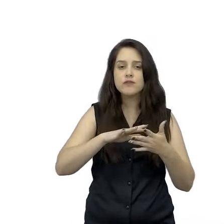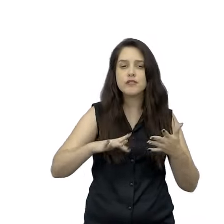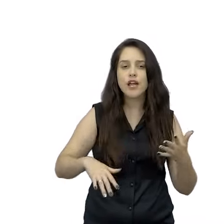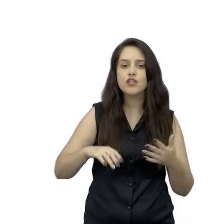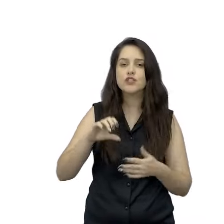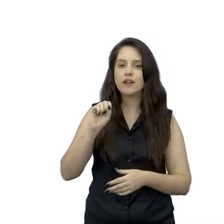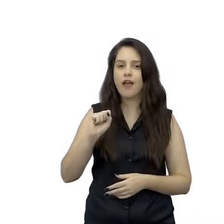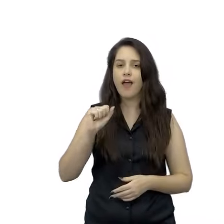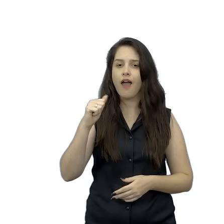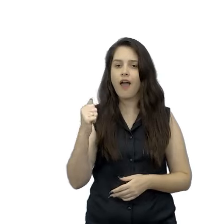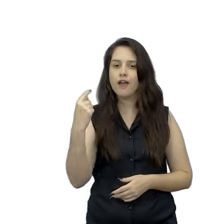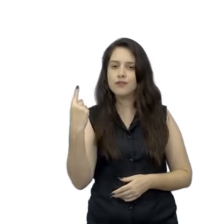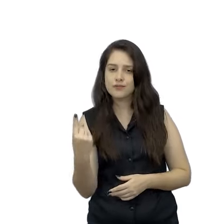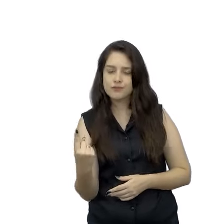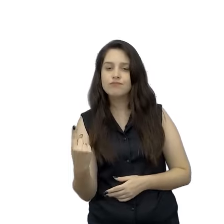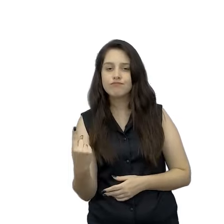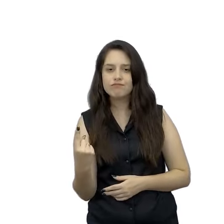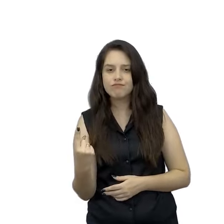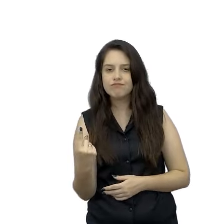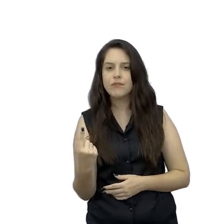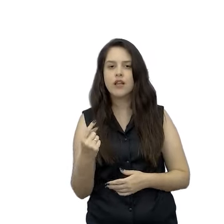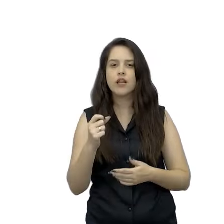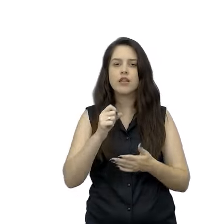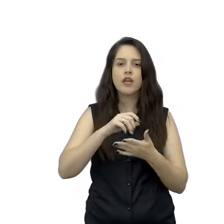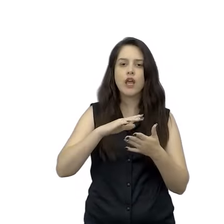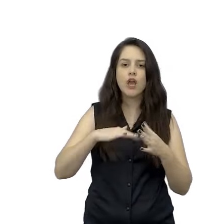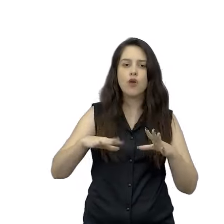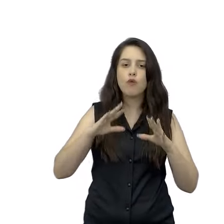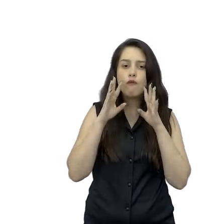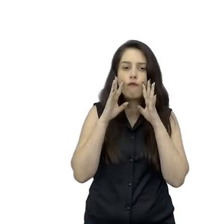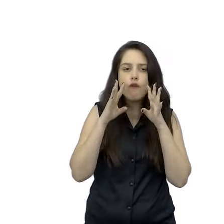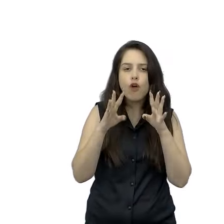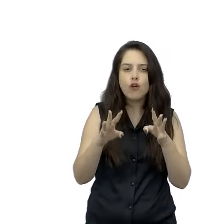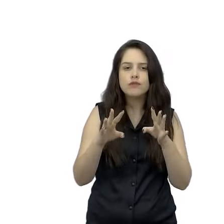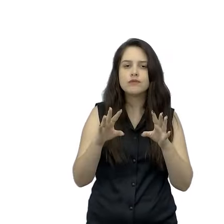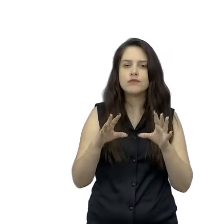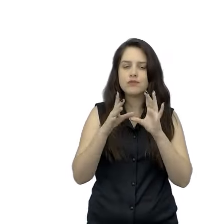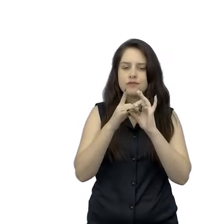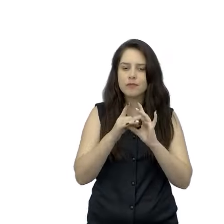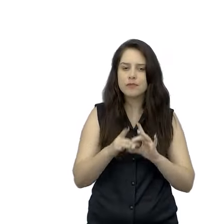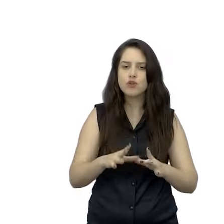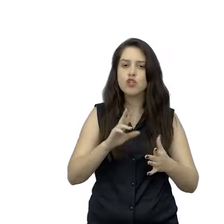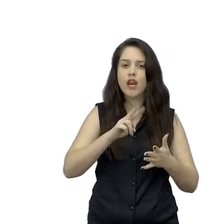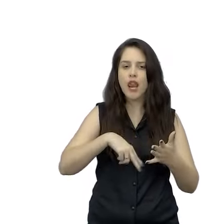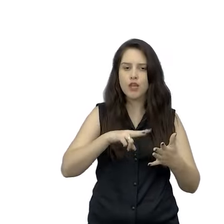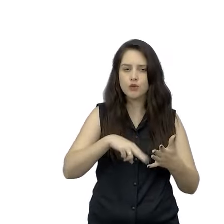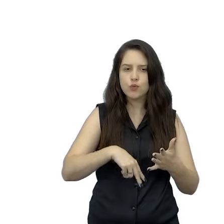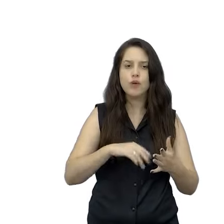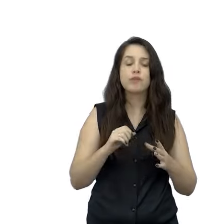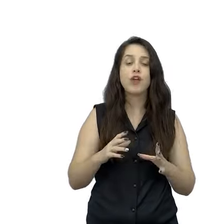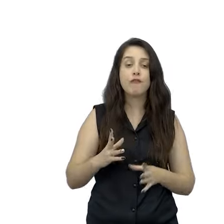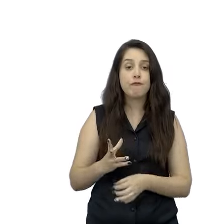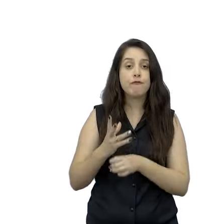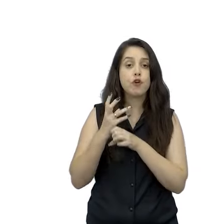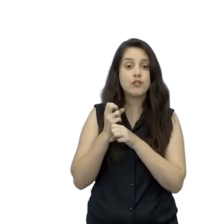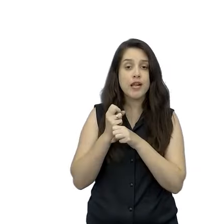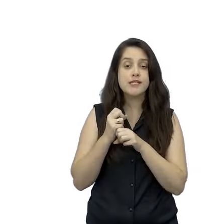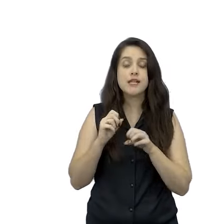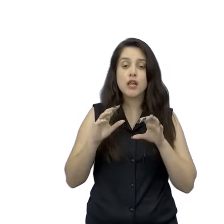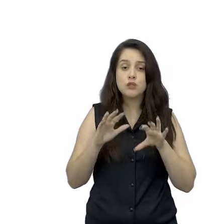as atividades da sequência de atividade 1, tendo como foco a concepção de leitura. Fortalecer as ações